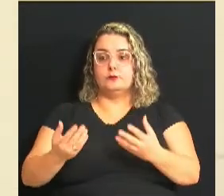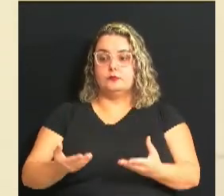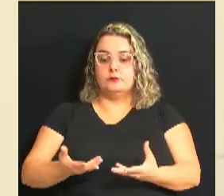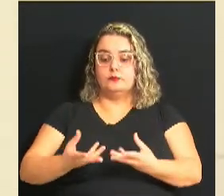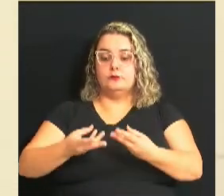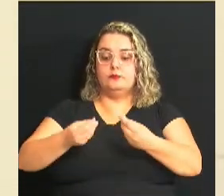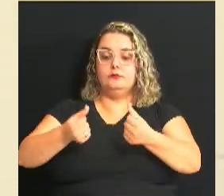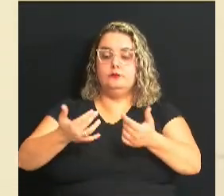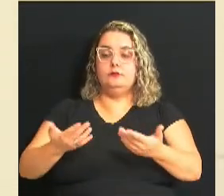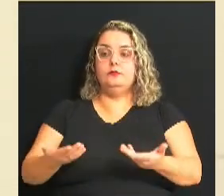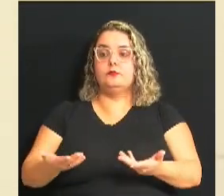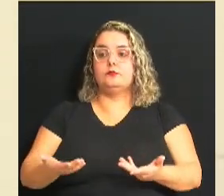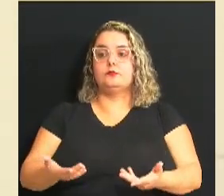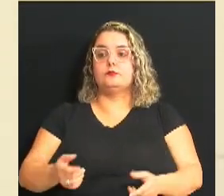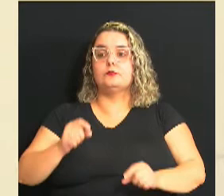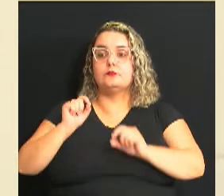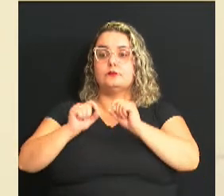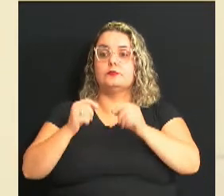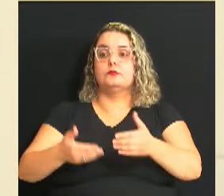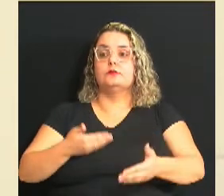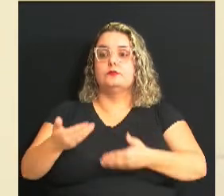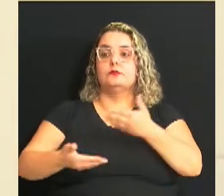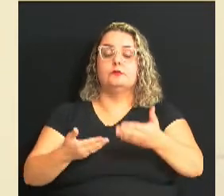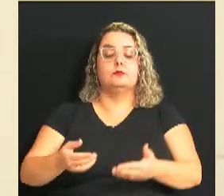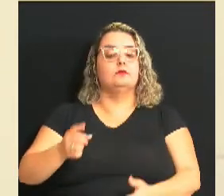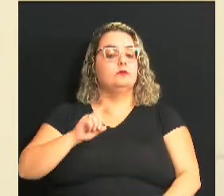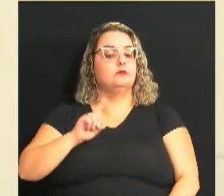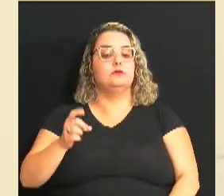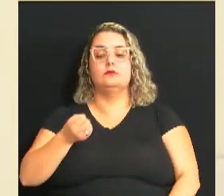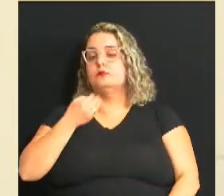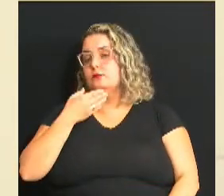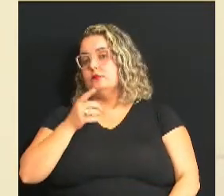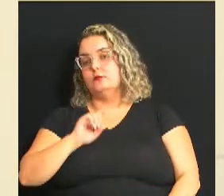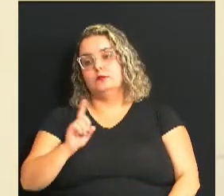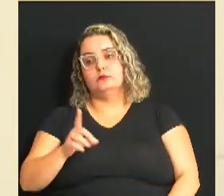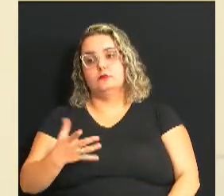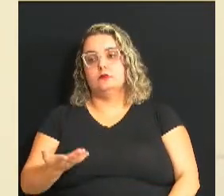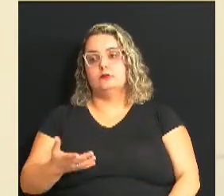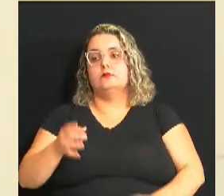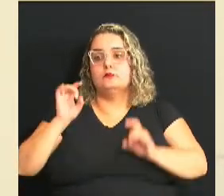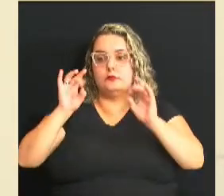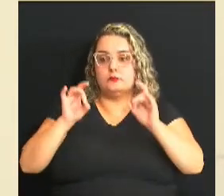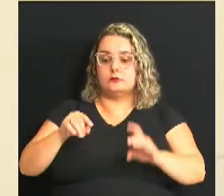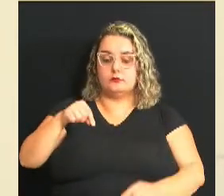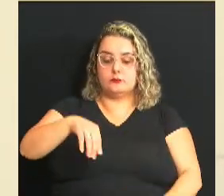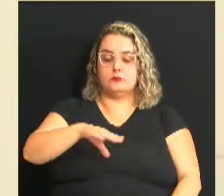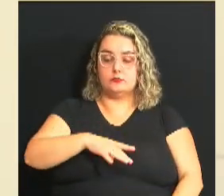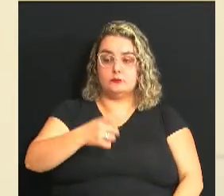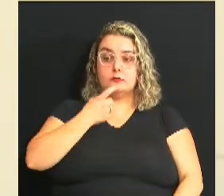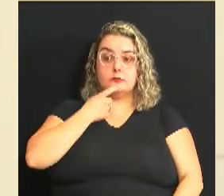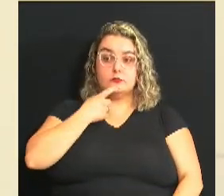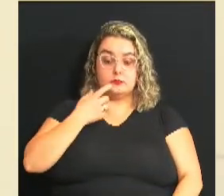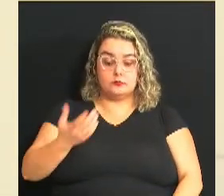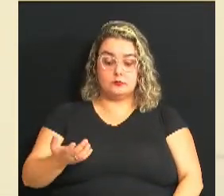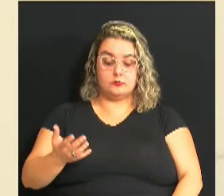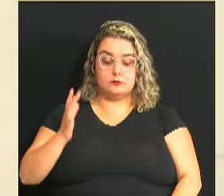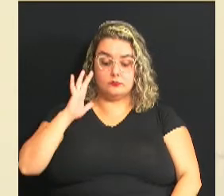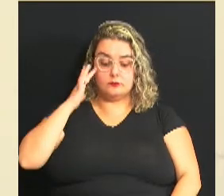qualificada sobre o que serve e o que não serve no caso específico aqui de Campinas. Então, eu acho